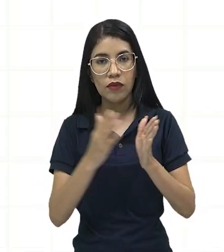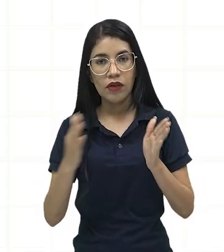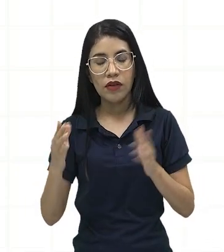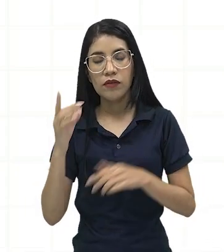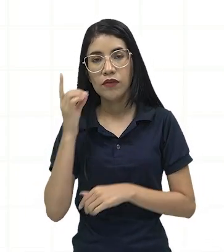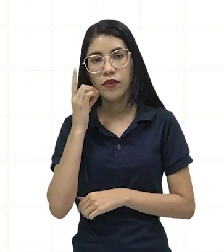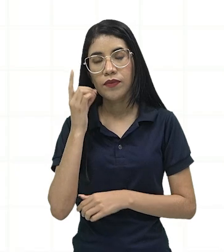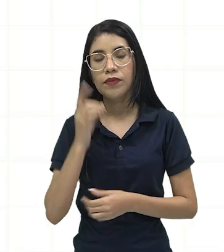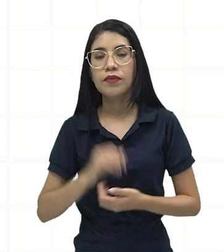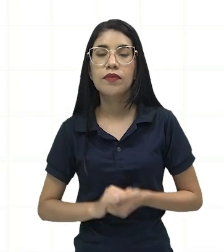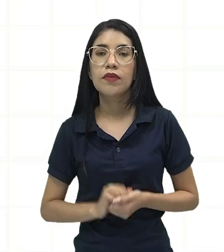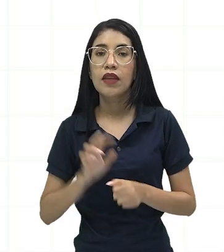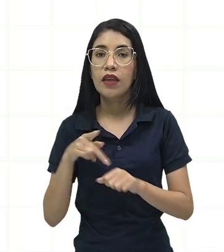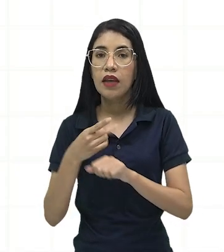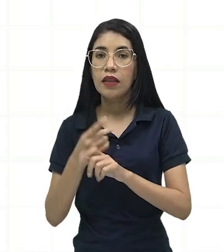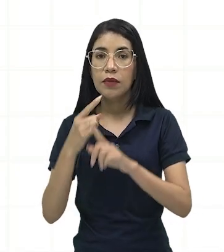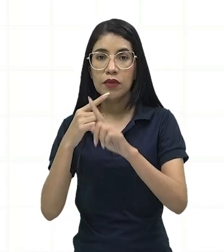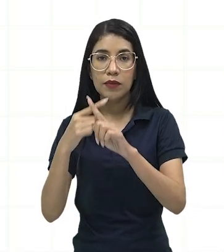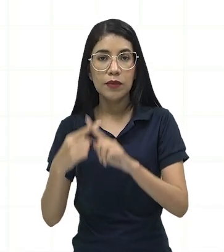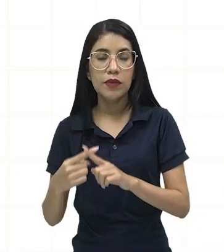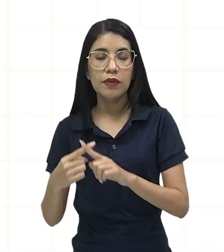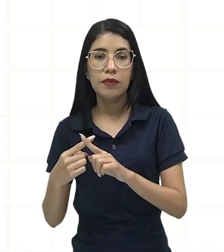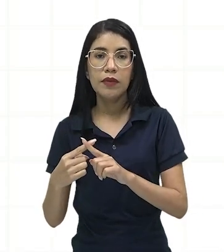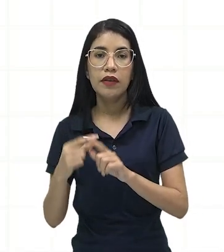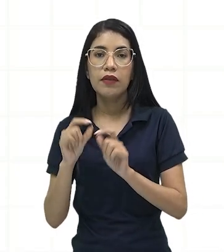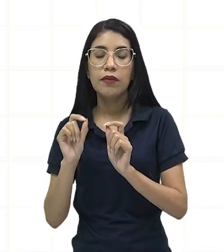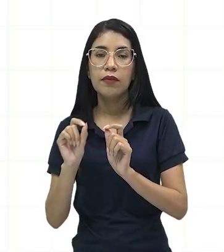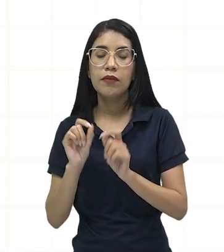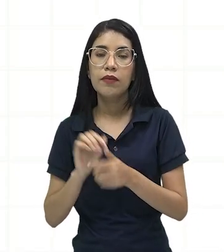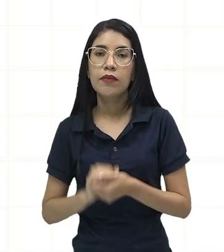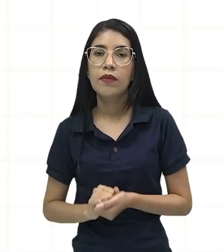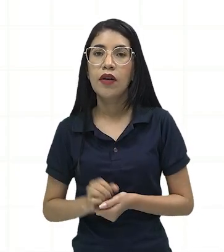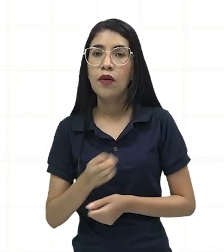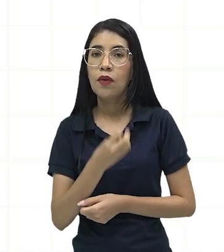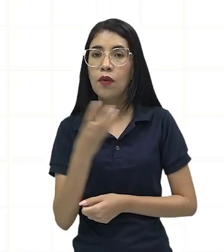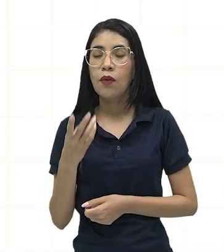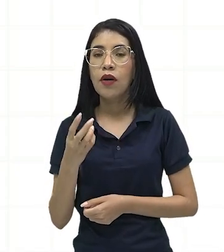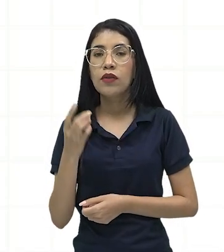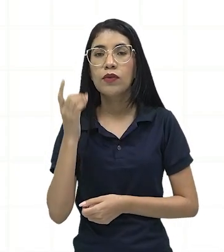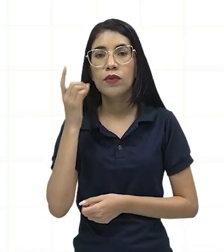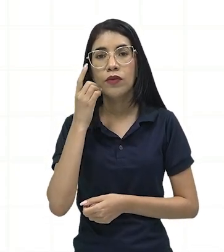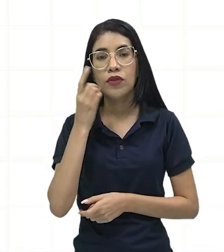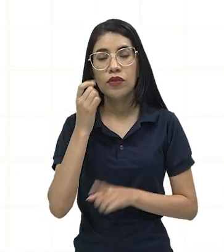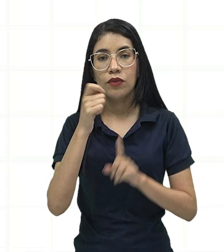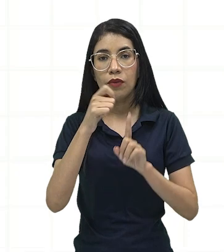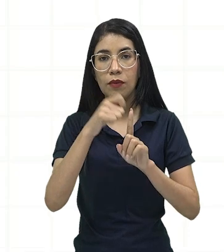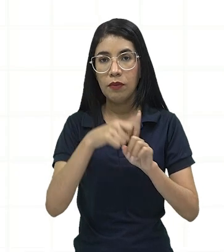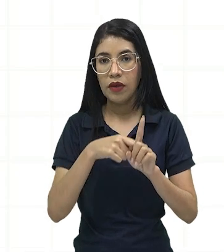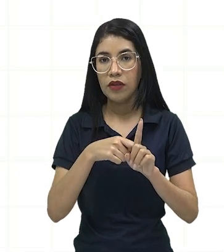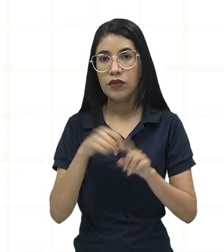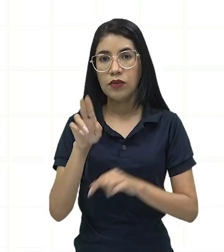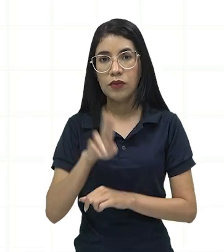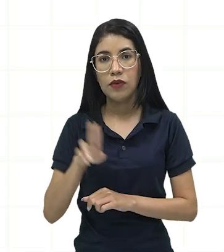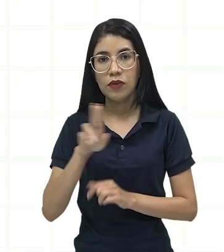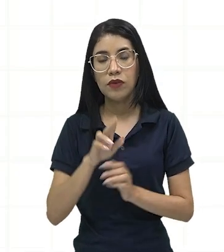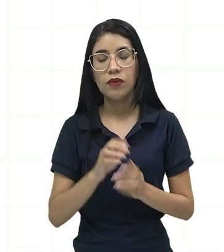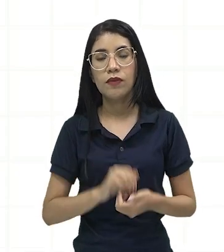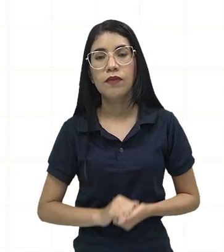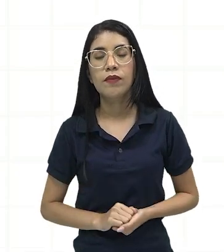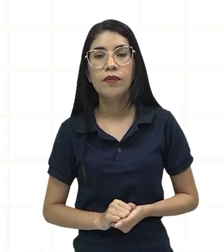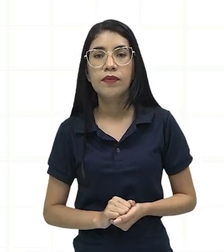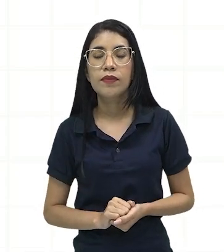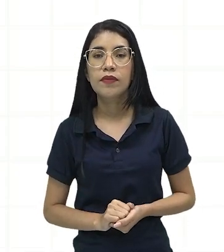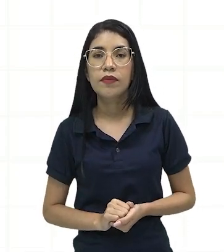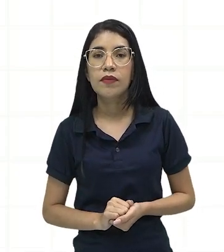dia e depois multiplica também pela quantidade de dias no mês que você vai utilizar. Ou seja,